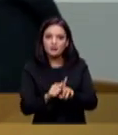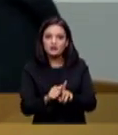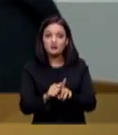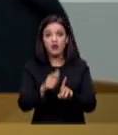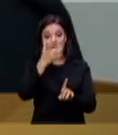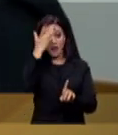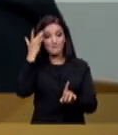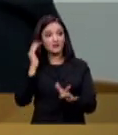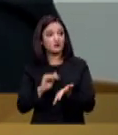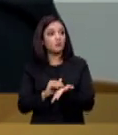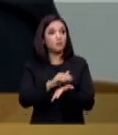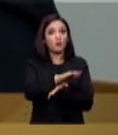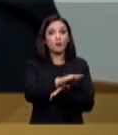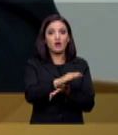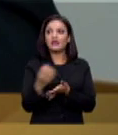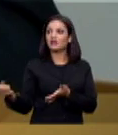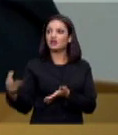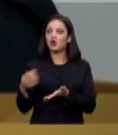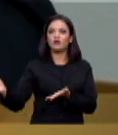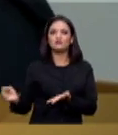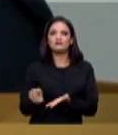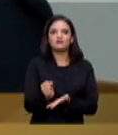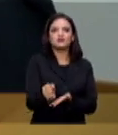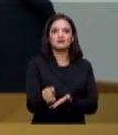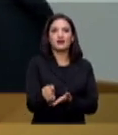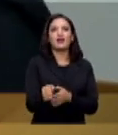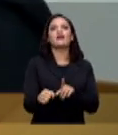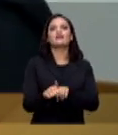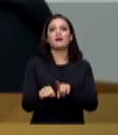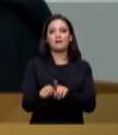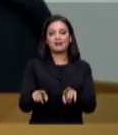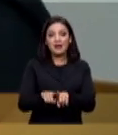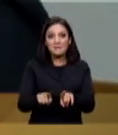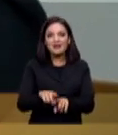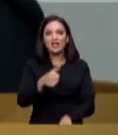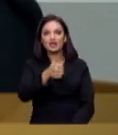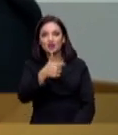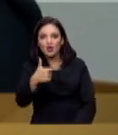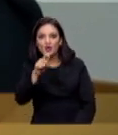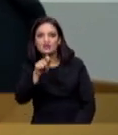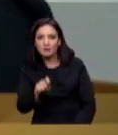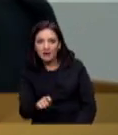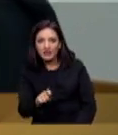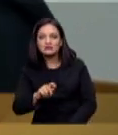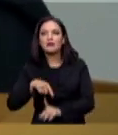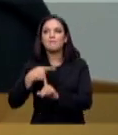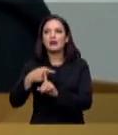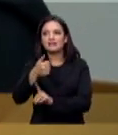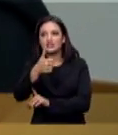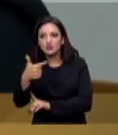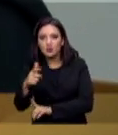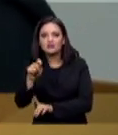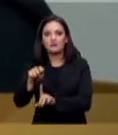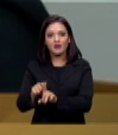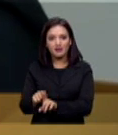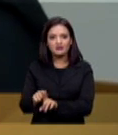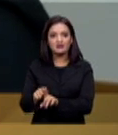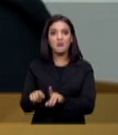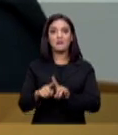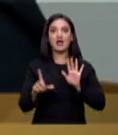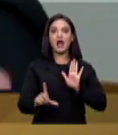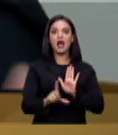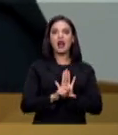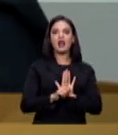sai, entra uma nova pessoa que é contratada por 12 meses e depois esse contrato é renovado por 12 meses. Mas a